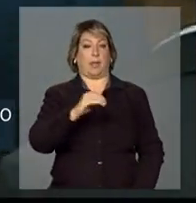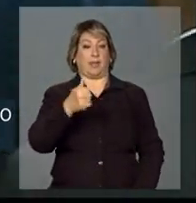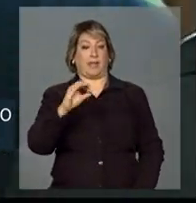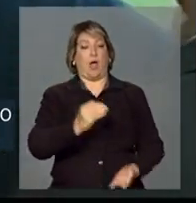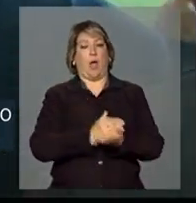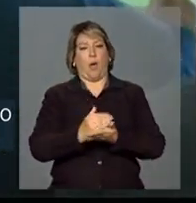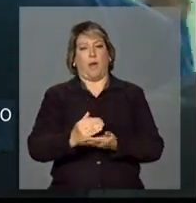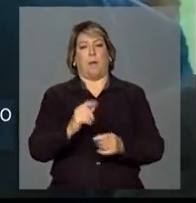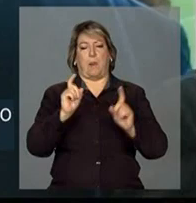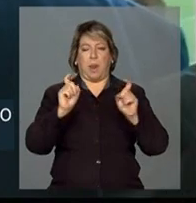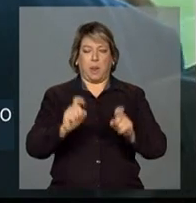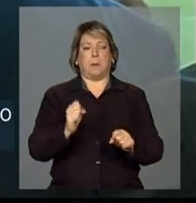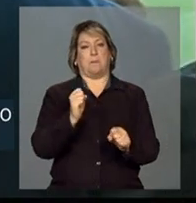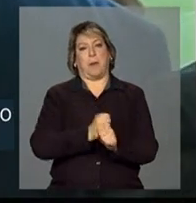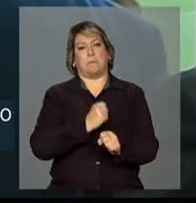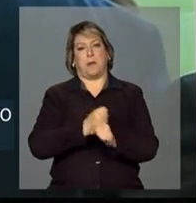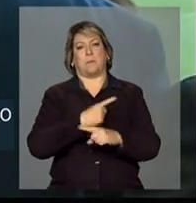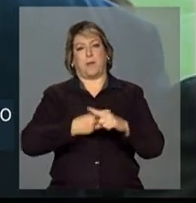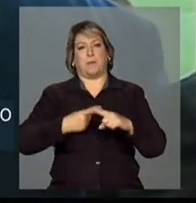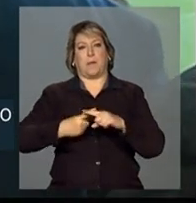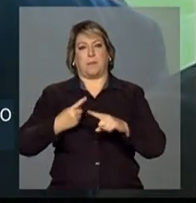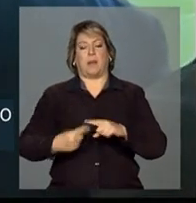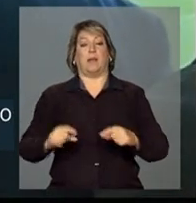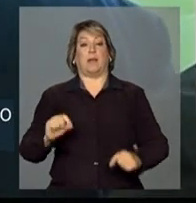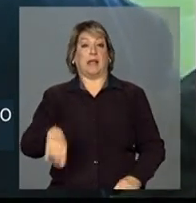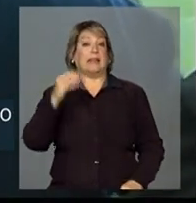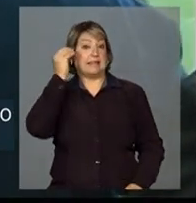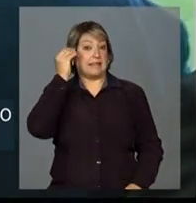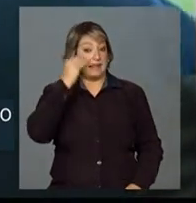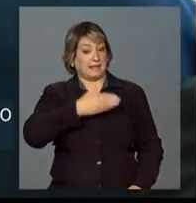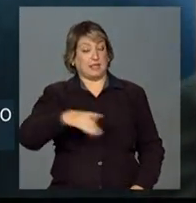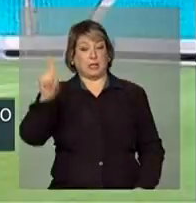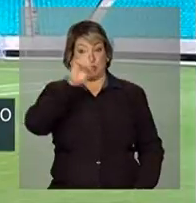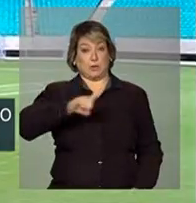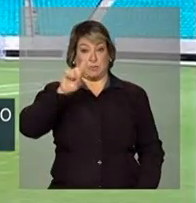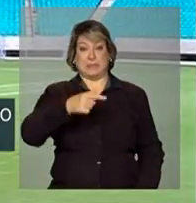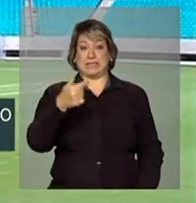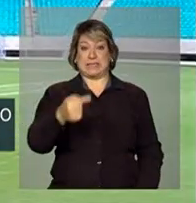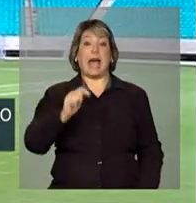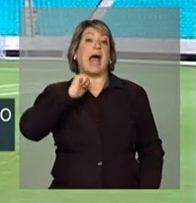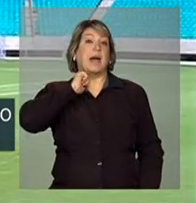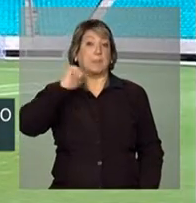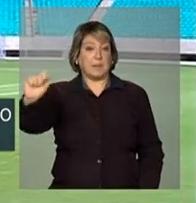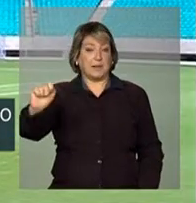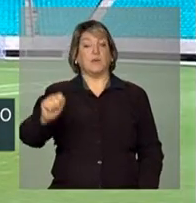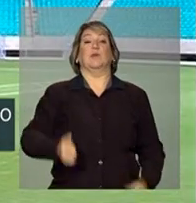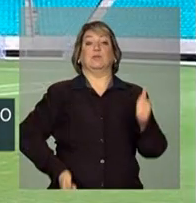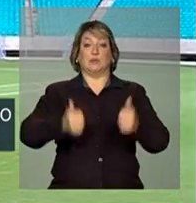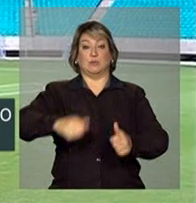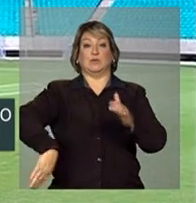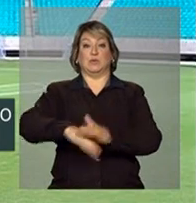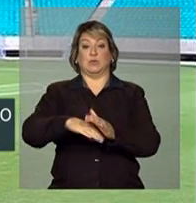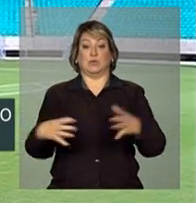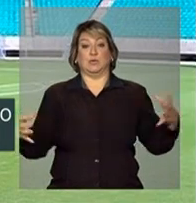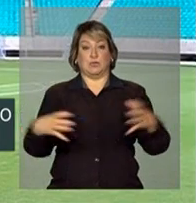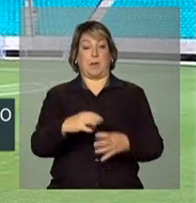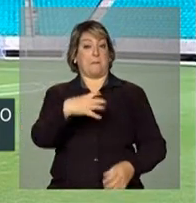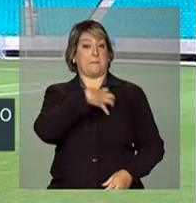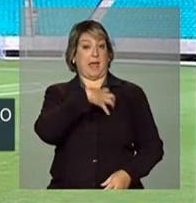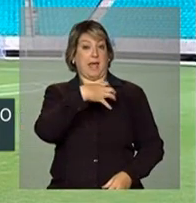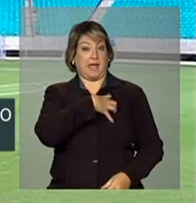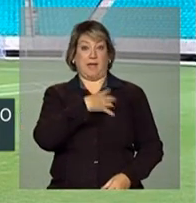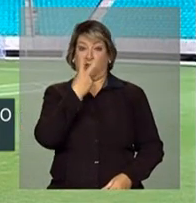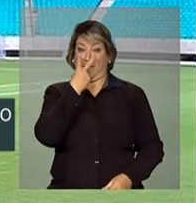2010. E o teste vai ser agora, nesse próximo domingo, 7 de abril, com o jogo entre Bahia